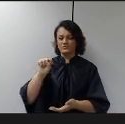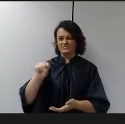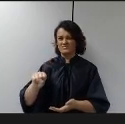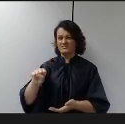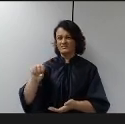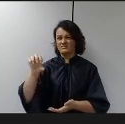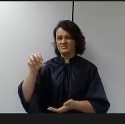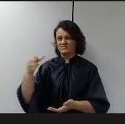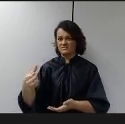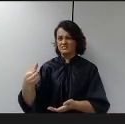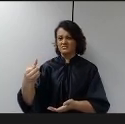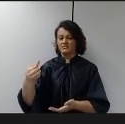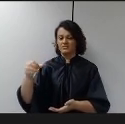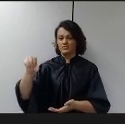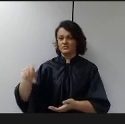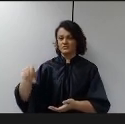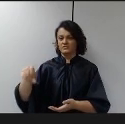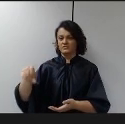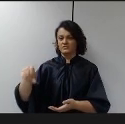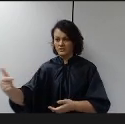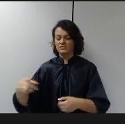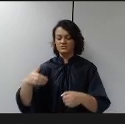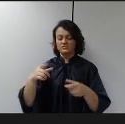1.659.002 do Distrito Federal.